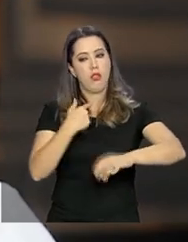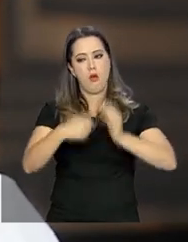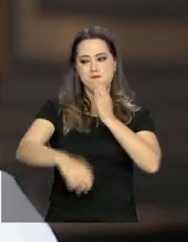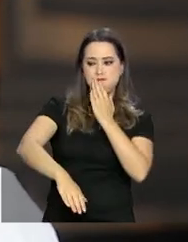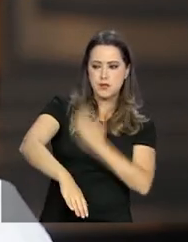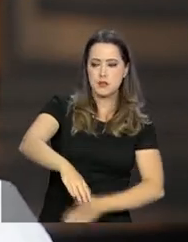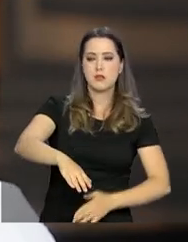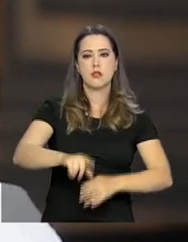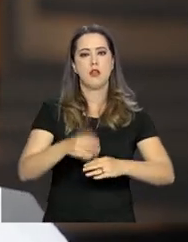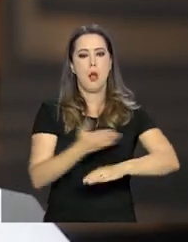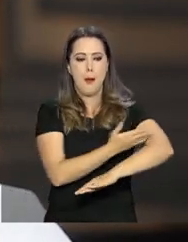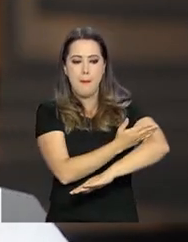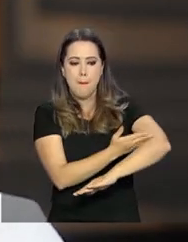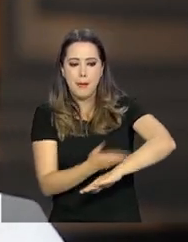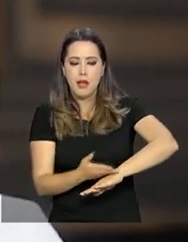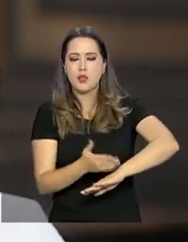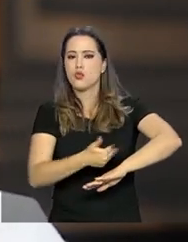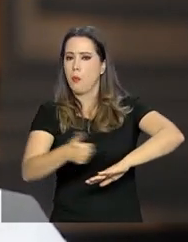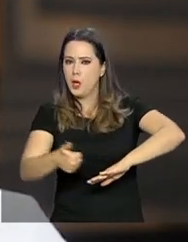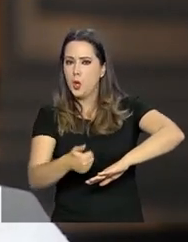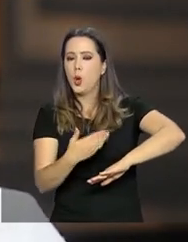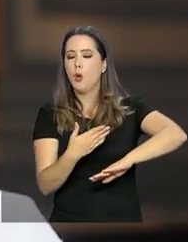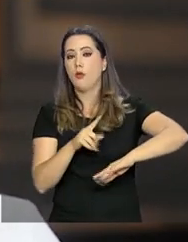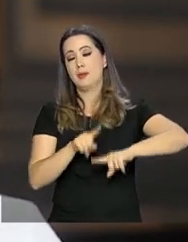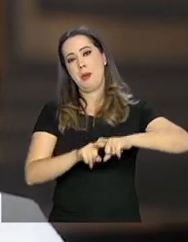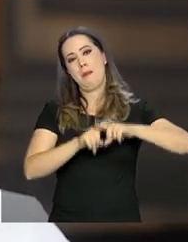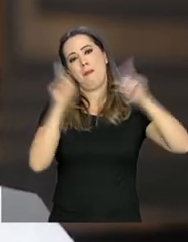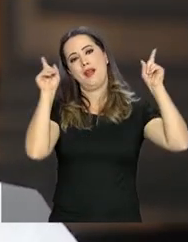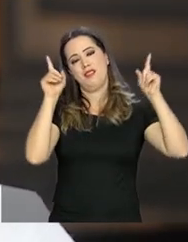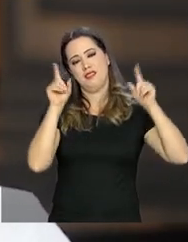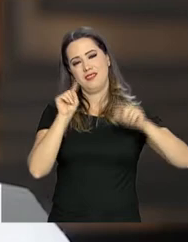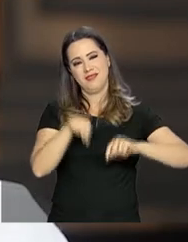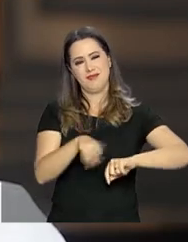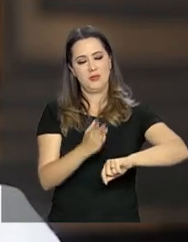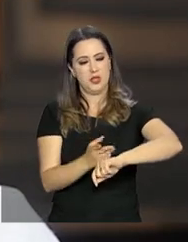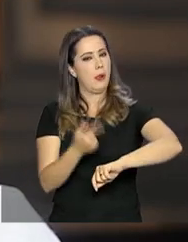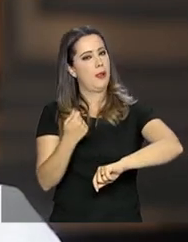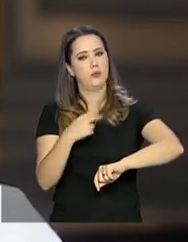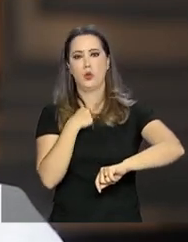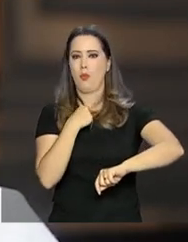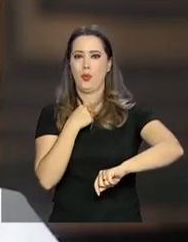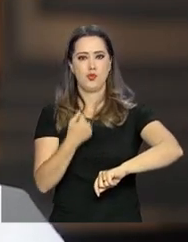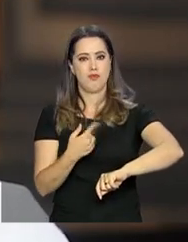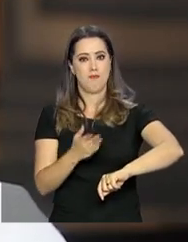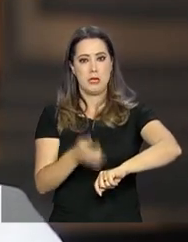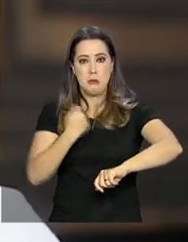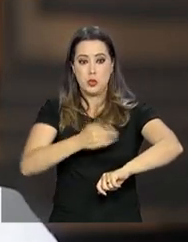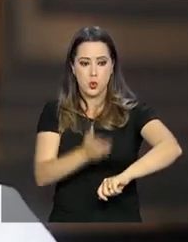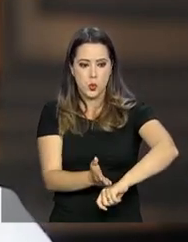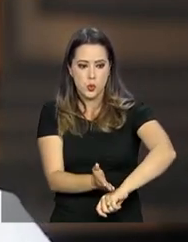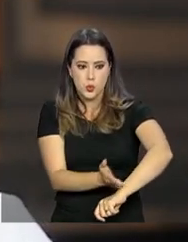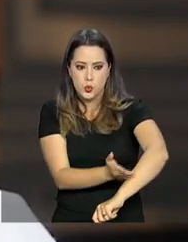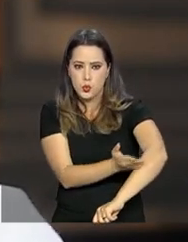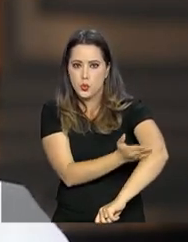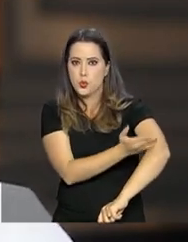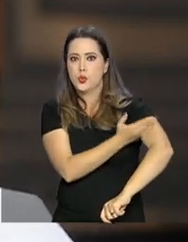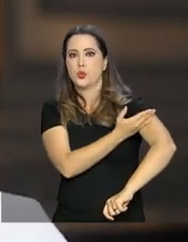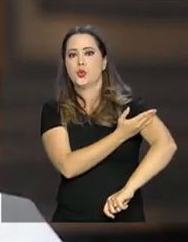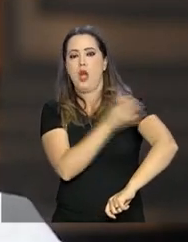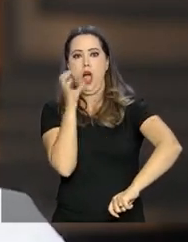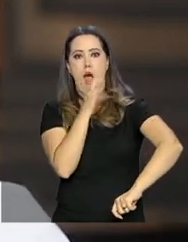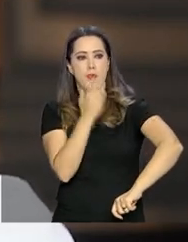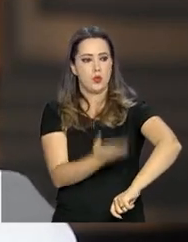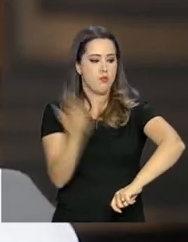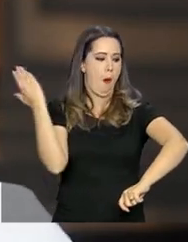abaixo possível, ou seja, o mais próximo das extremidades. Só que a infecção foi tão grave e foi tão rápida que tiveram